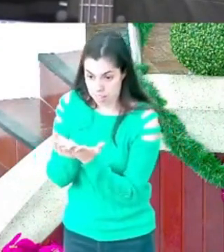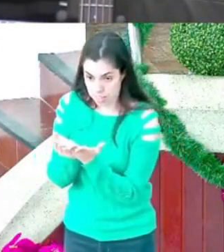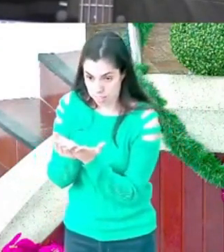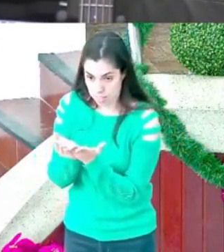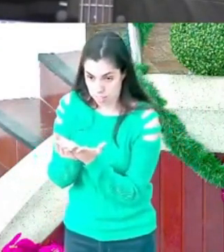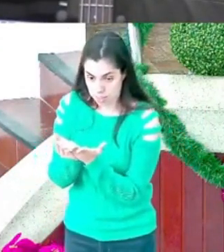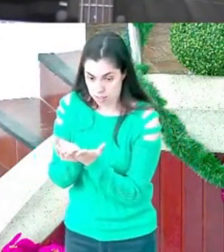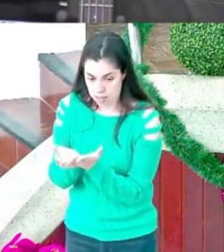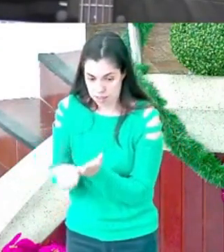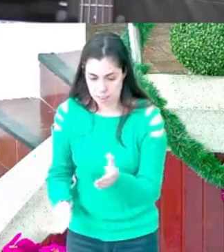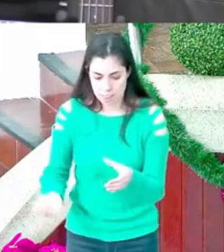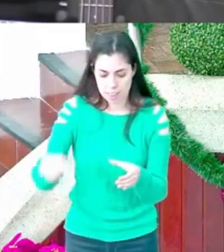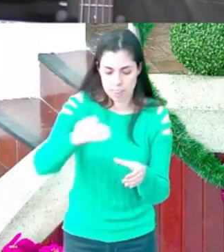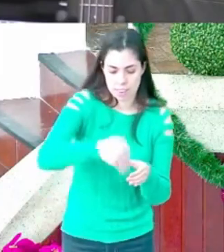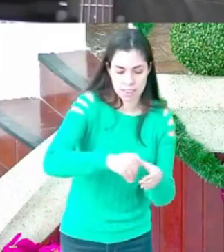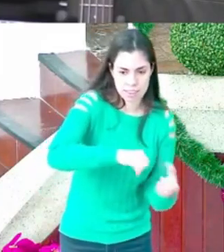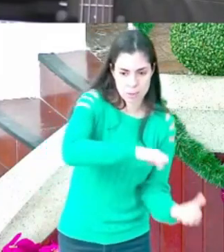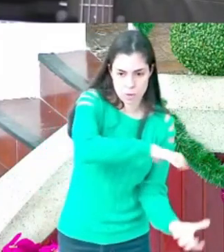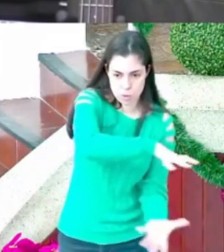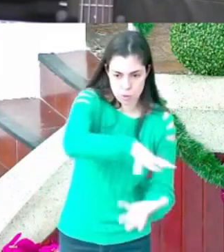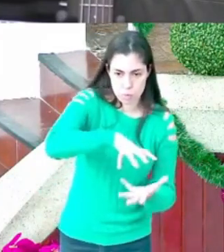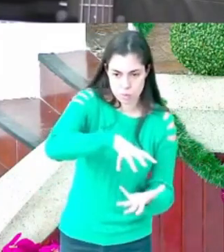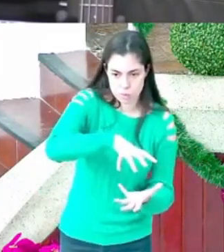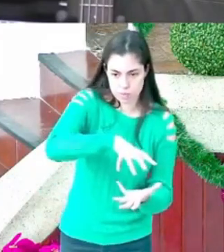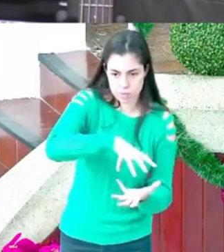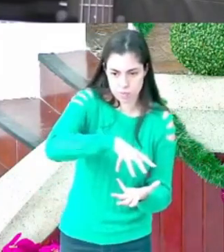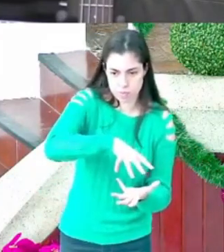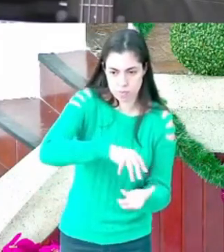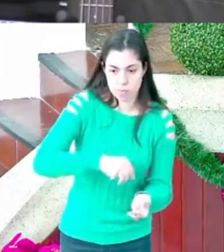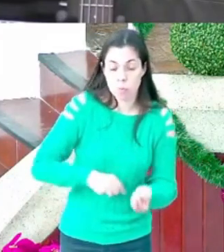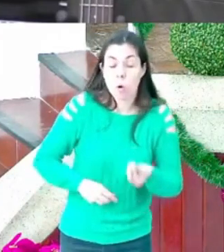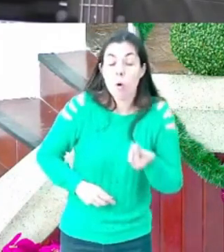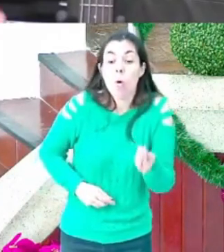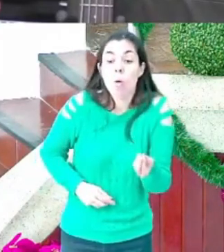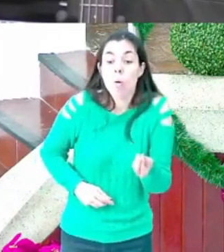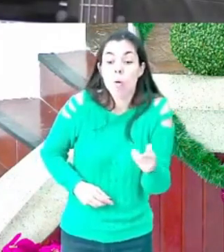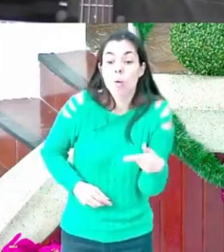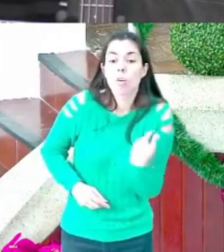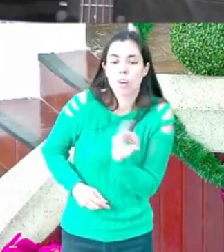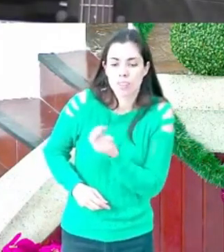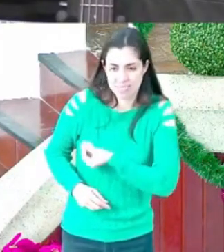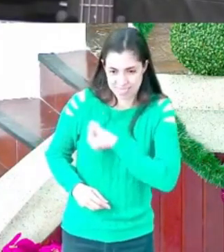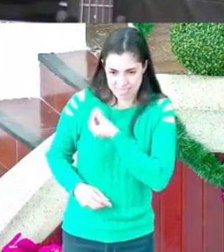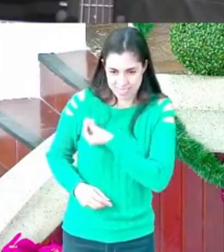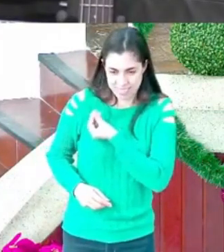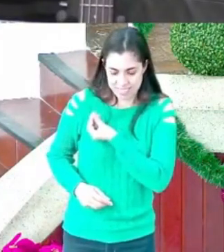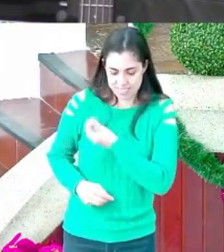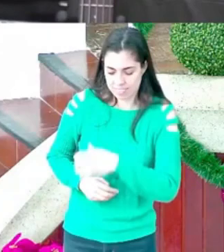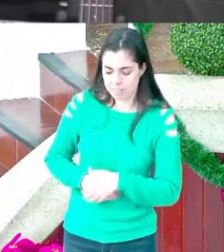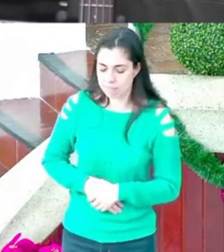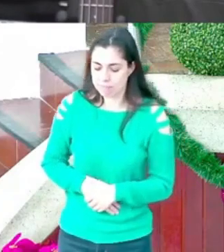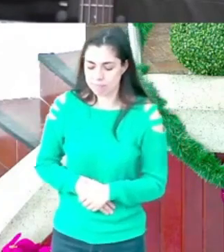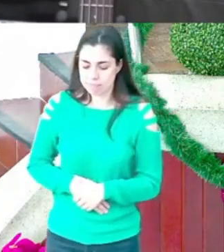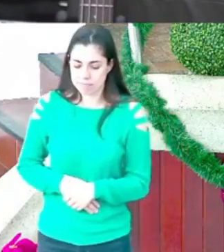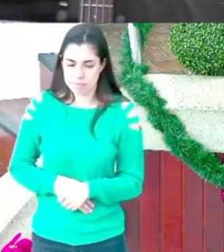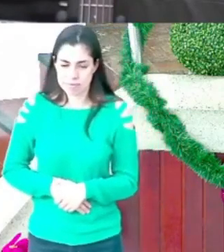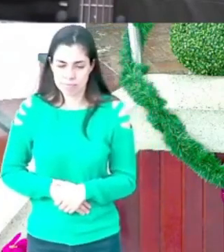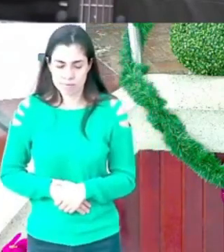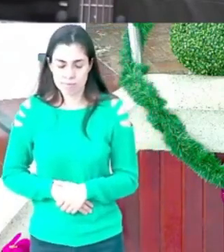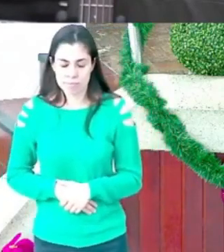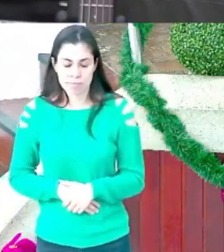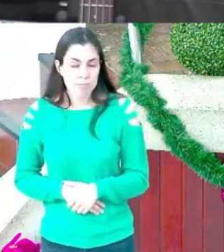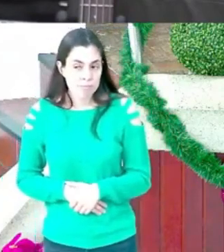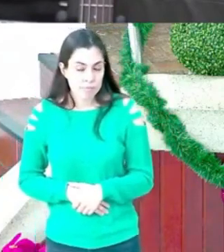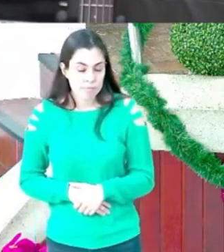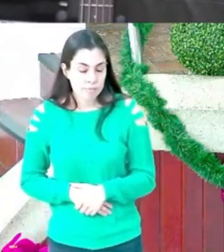como luz do mundo. Jesus, então, para trazer isso, ele ilustra,